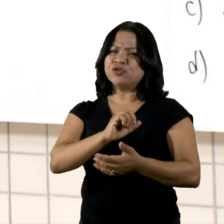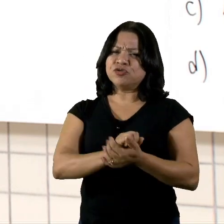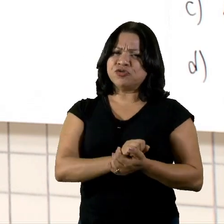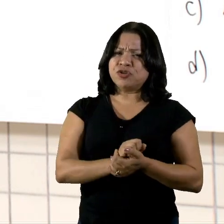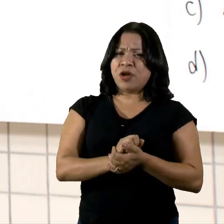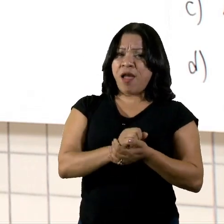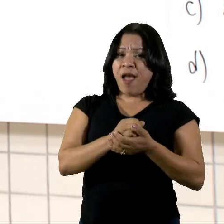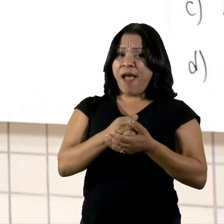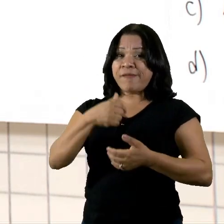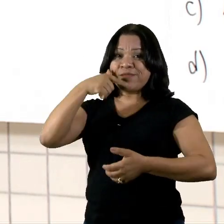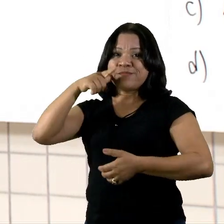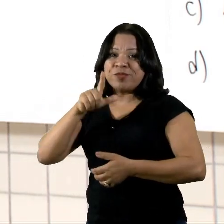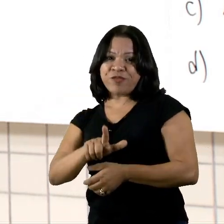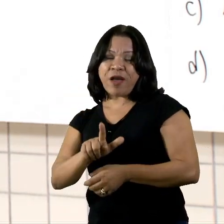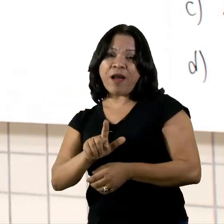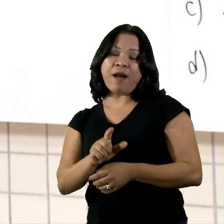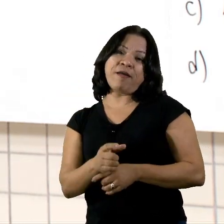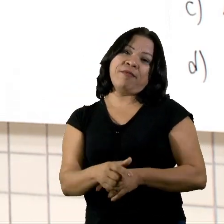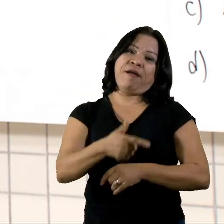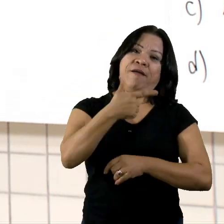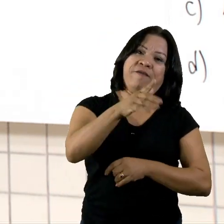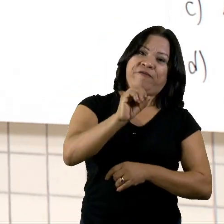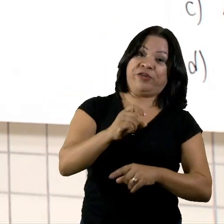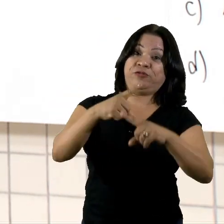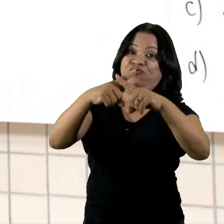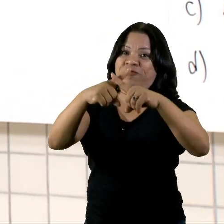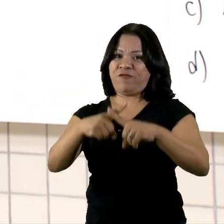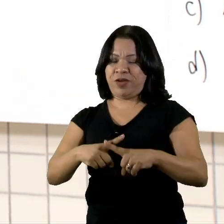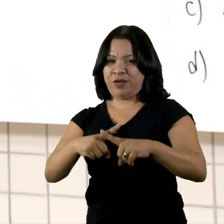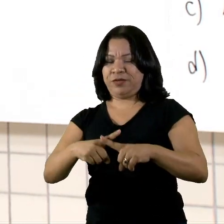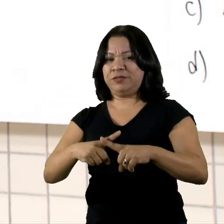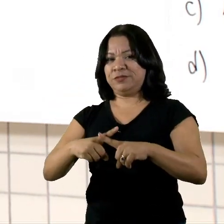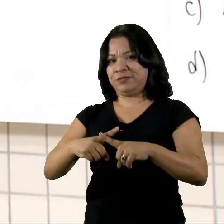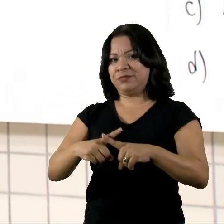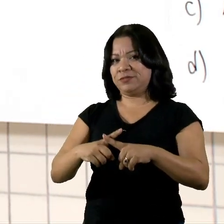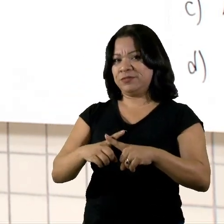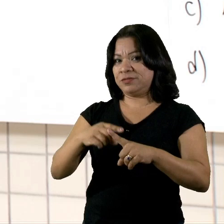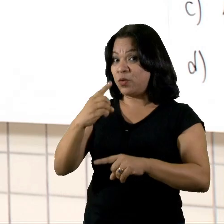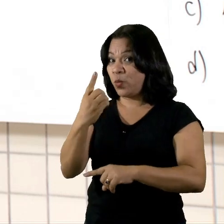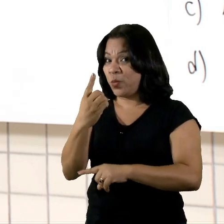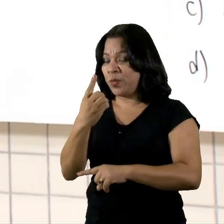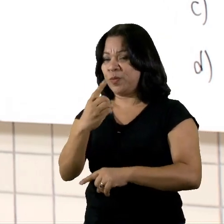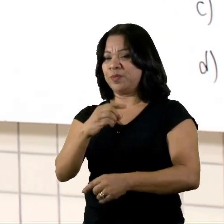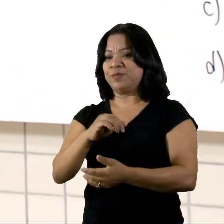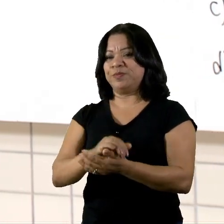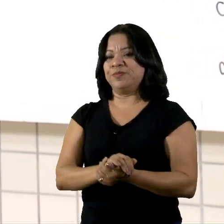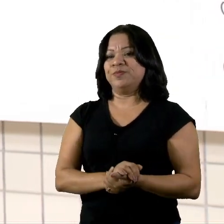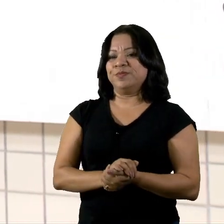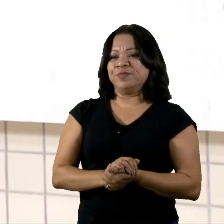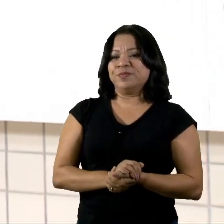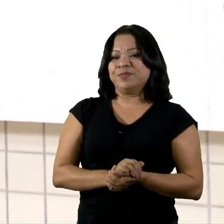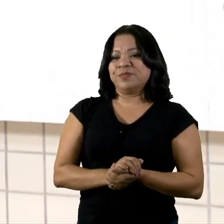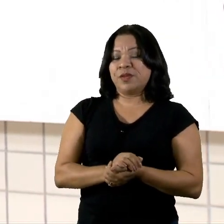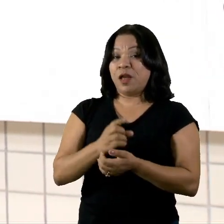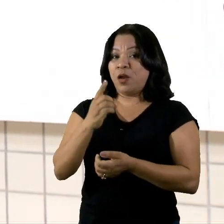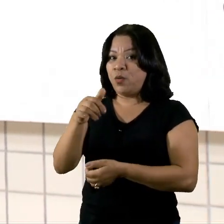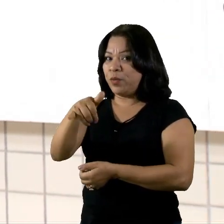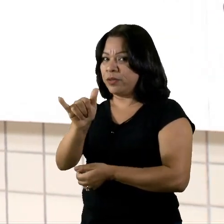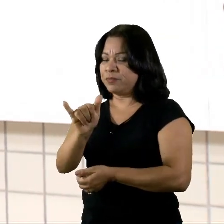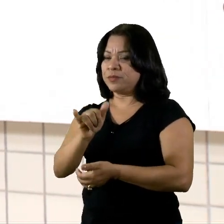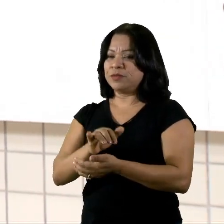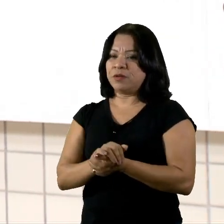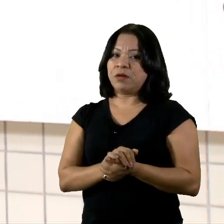vezes o valor de um dia de trabalho, ou seja, 20 vezes Y, certo? Essa expressão